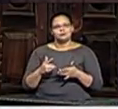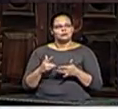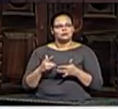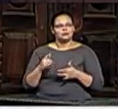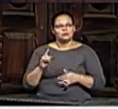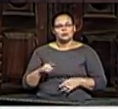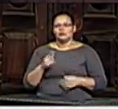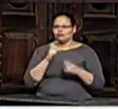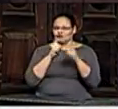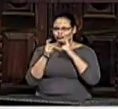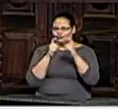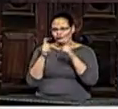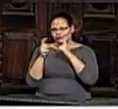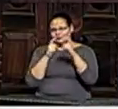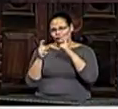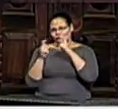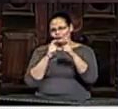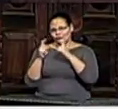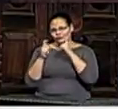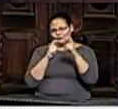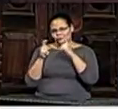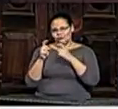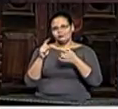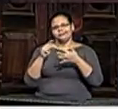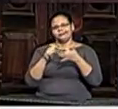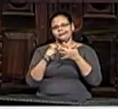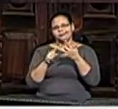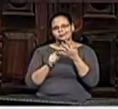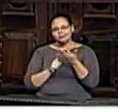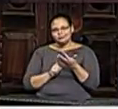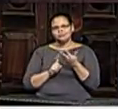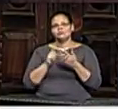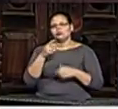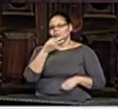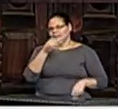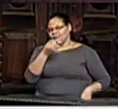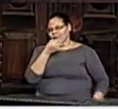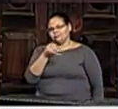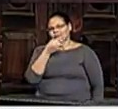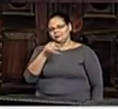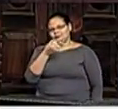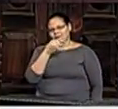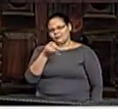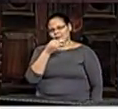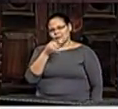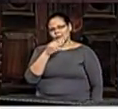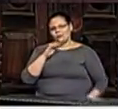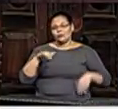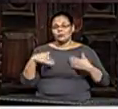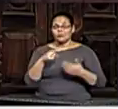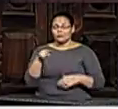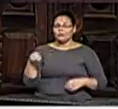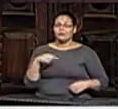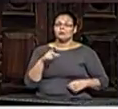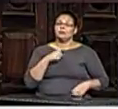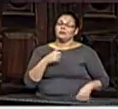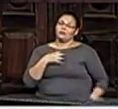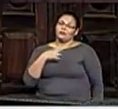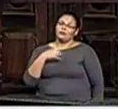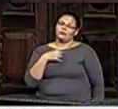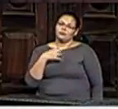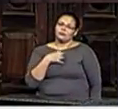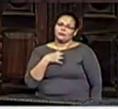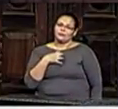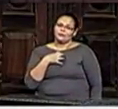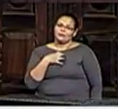você discutir pontos, emitir opiniões, quando você tem